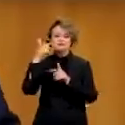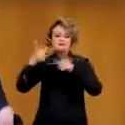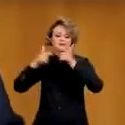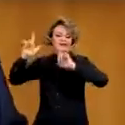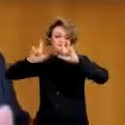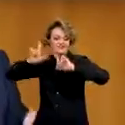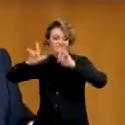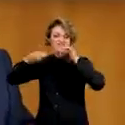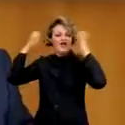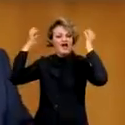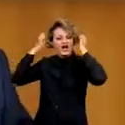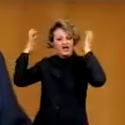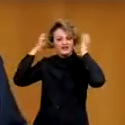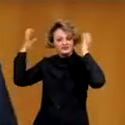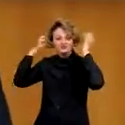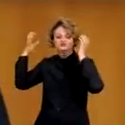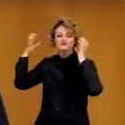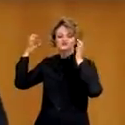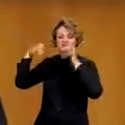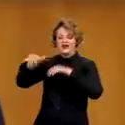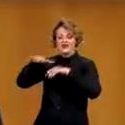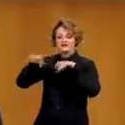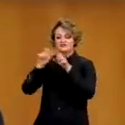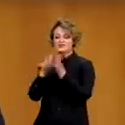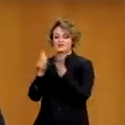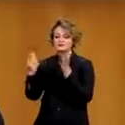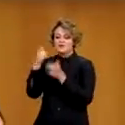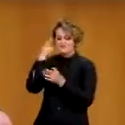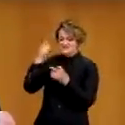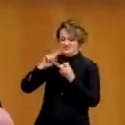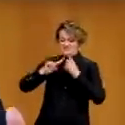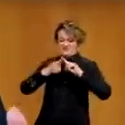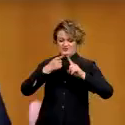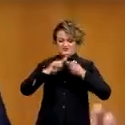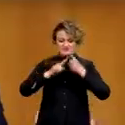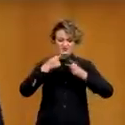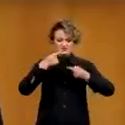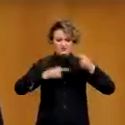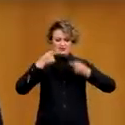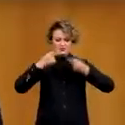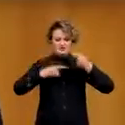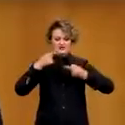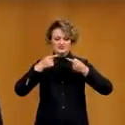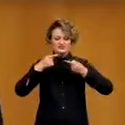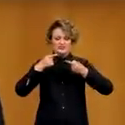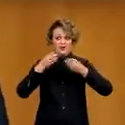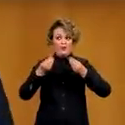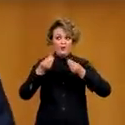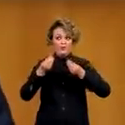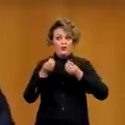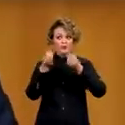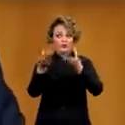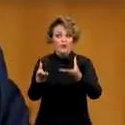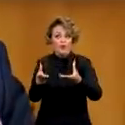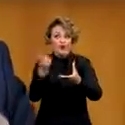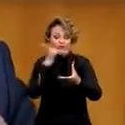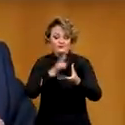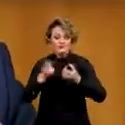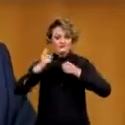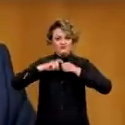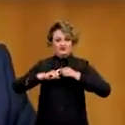qualquer rádio, de qualquer jornal, ele costuma tratar a negociação da política dedando que se recebe. Sim. Ou seja,